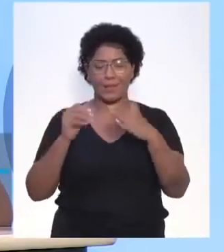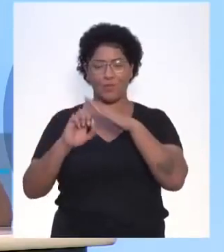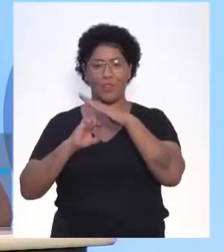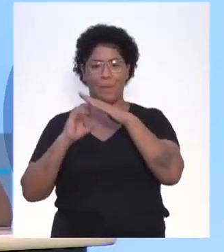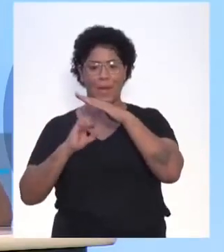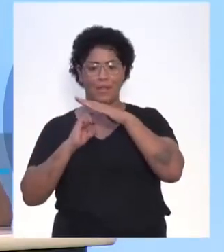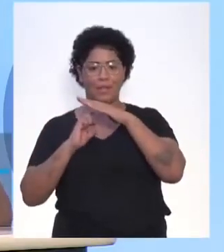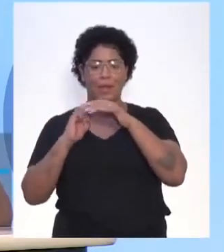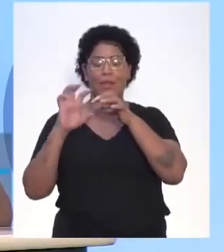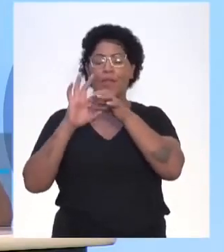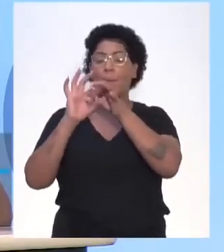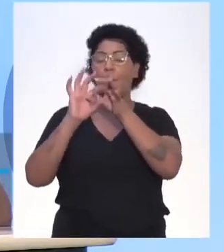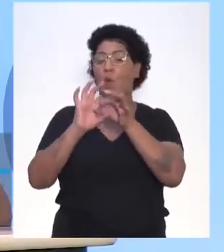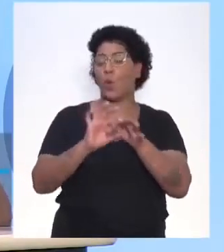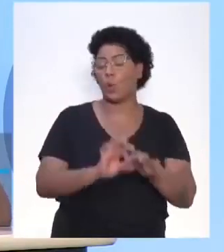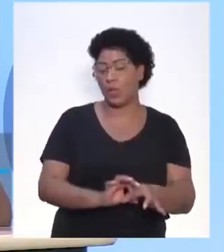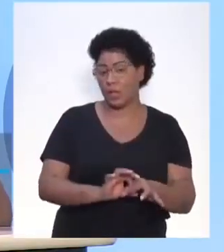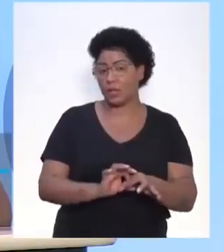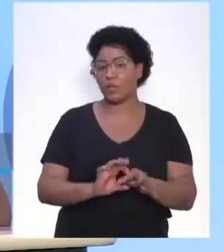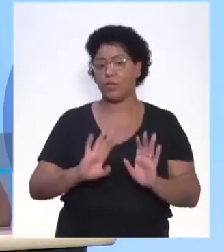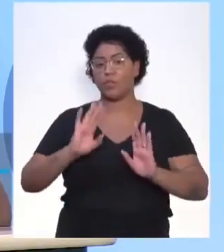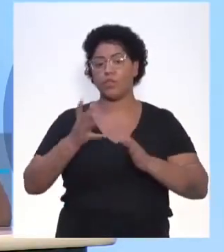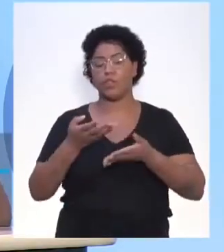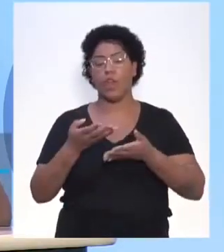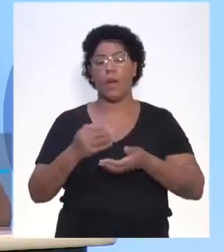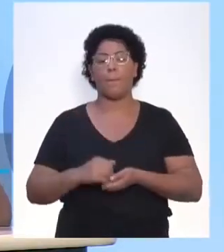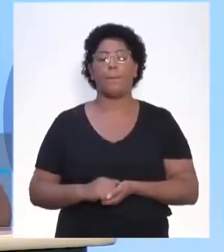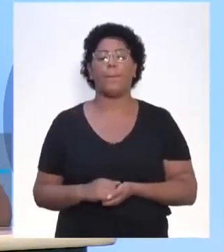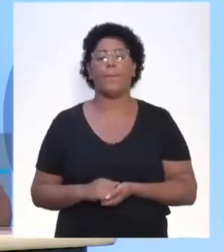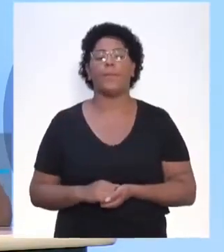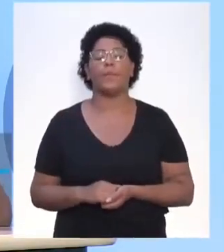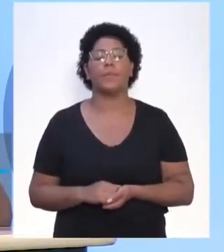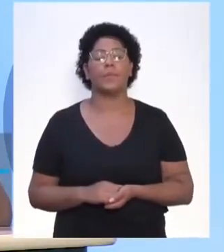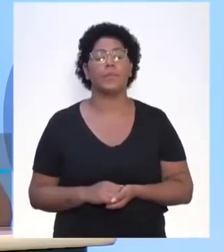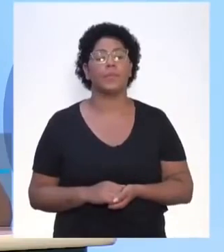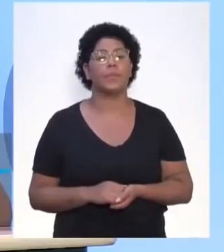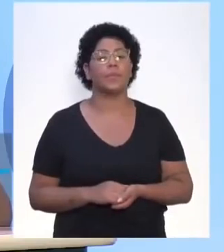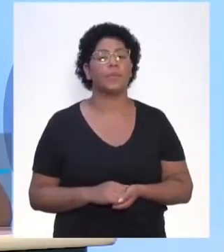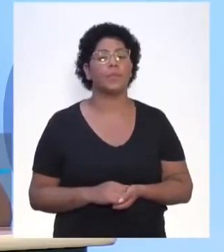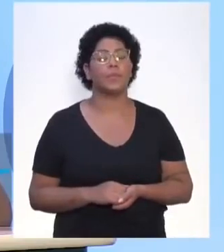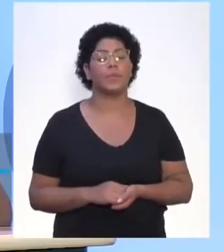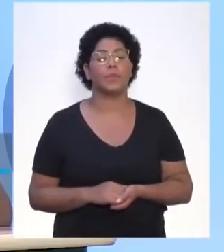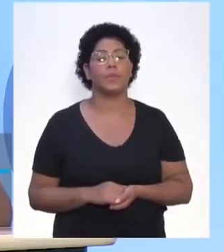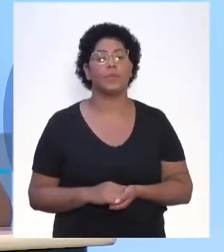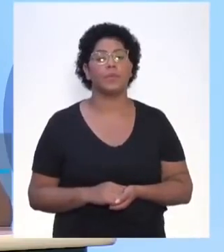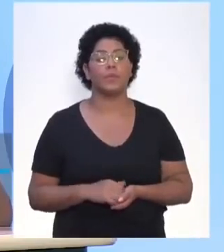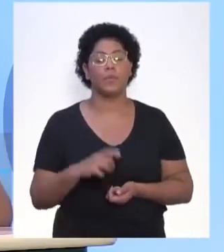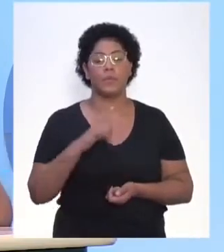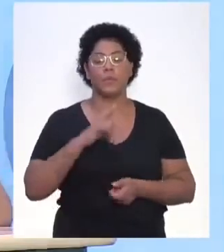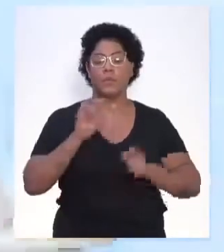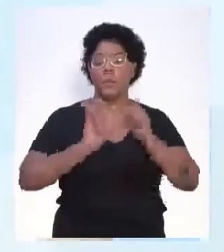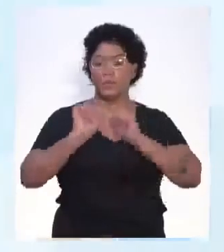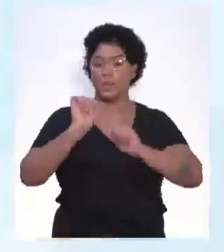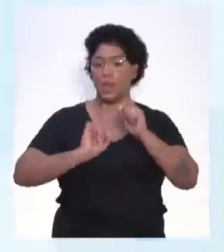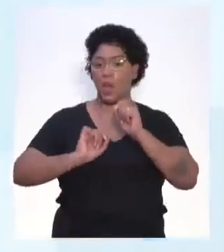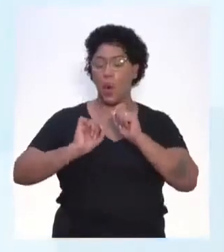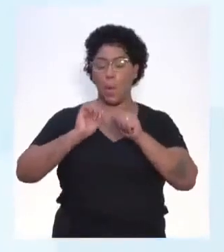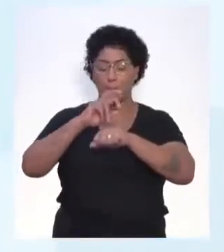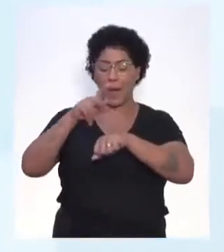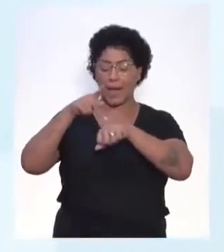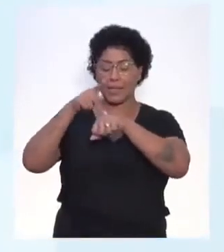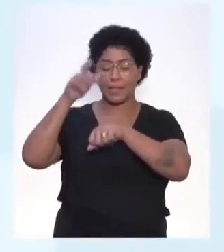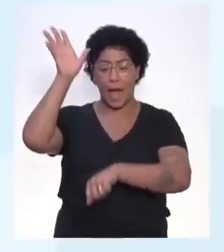agora já, né, uma espiral aí disso que a gente falou, a gente tem a partilha da África,